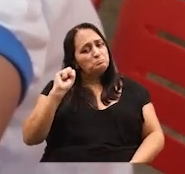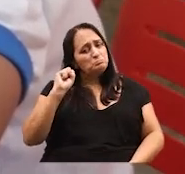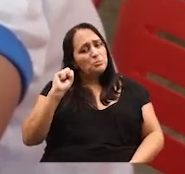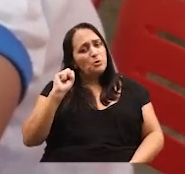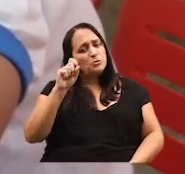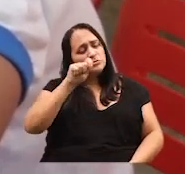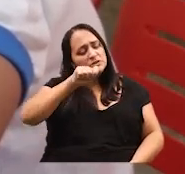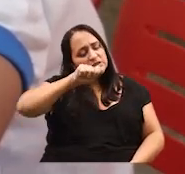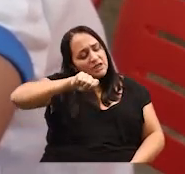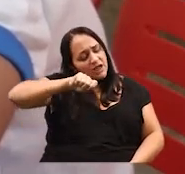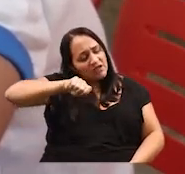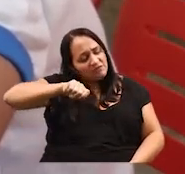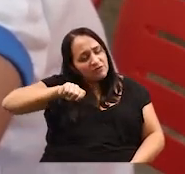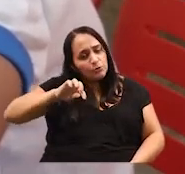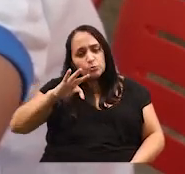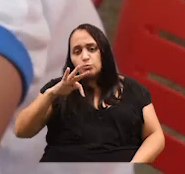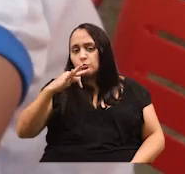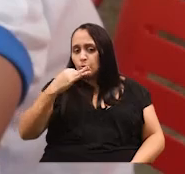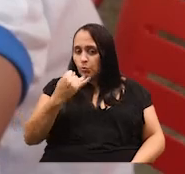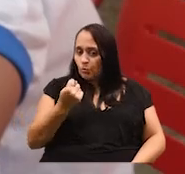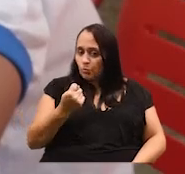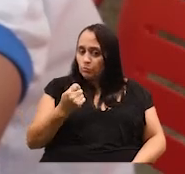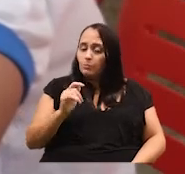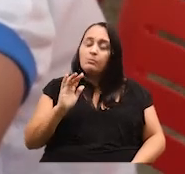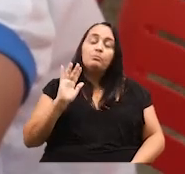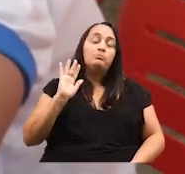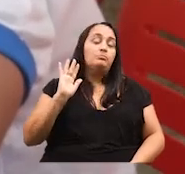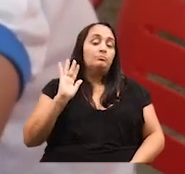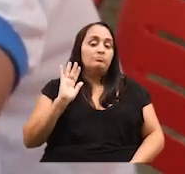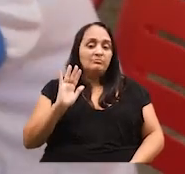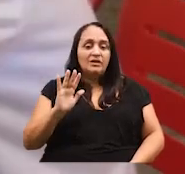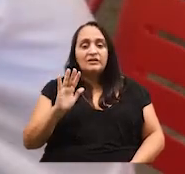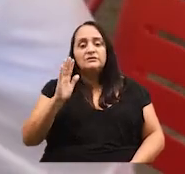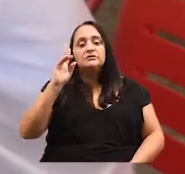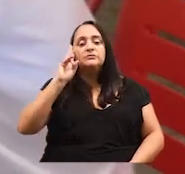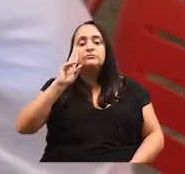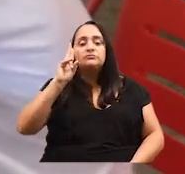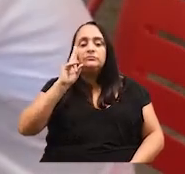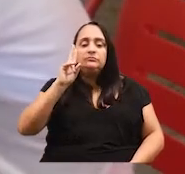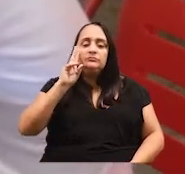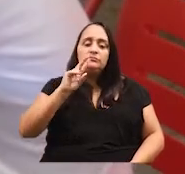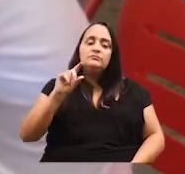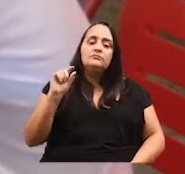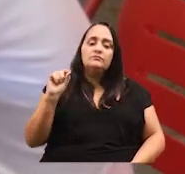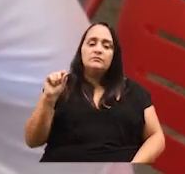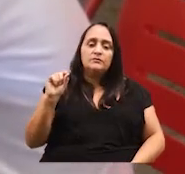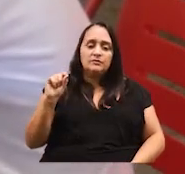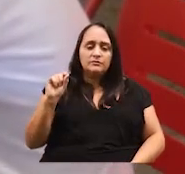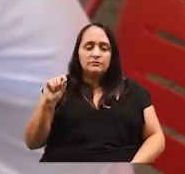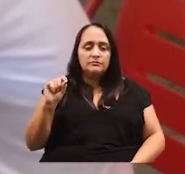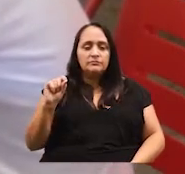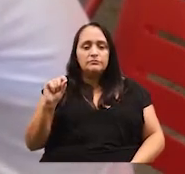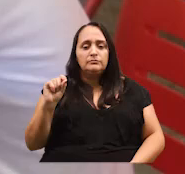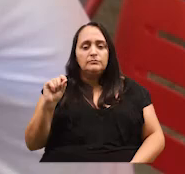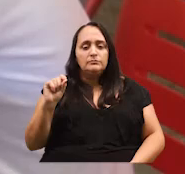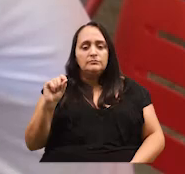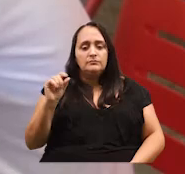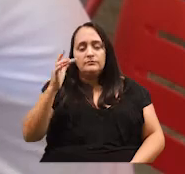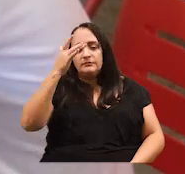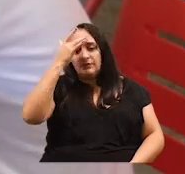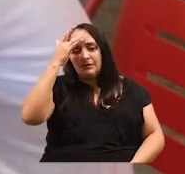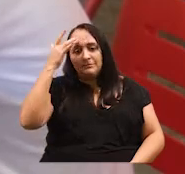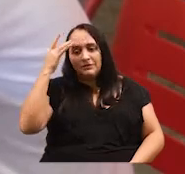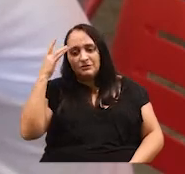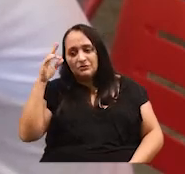escrever tudo junto. Agora, lembrando que quando a gente for escrever, precisa dos detalhes, para que a pessoa que